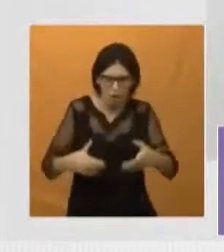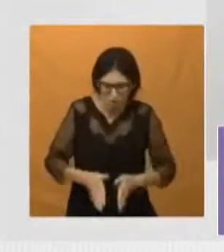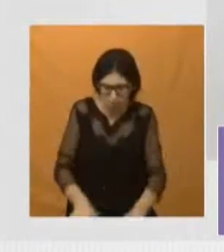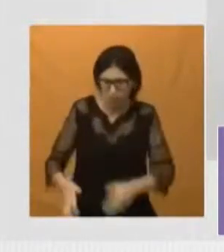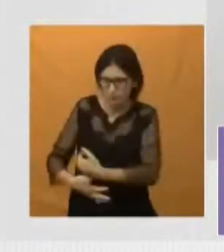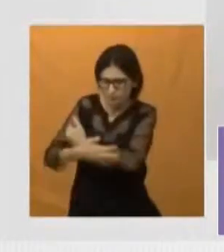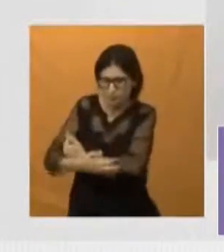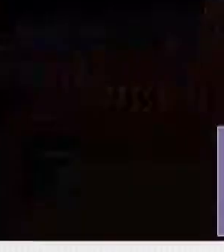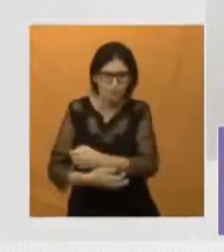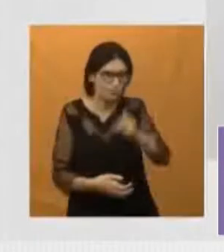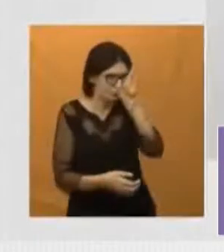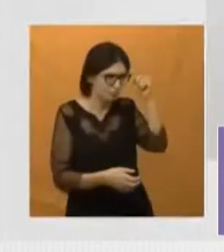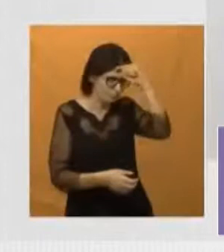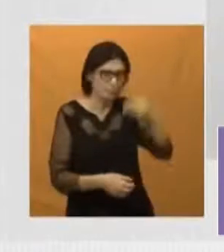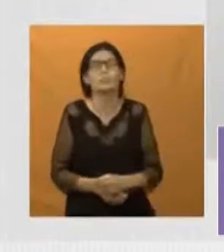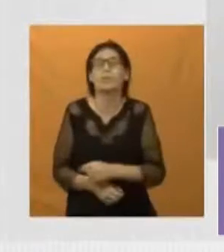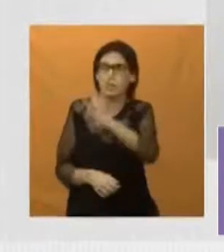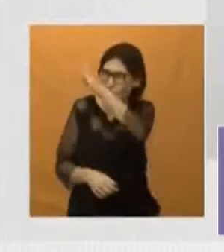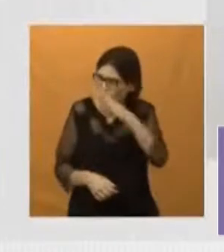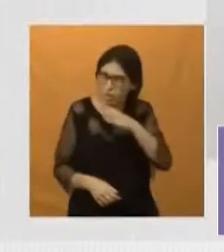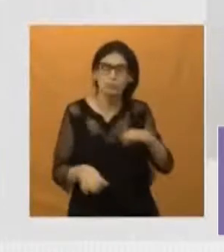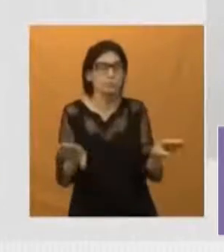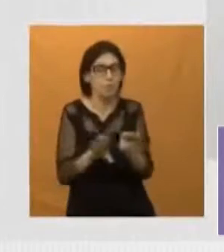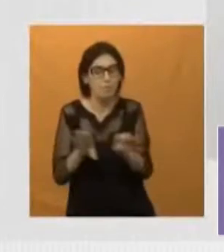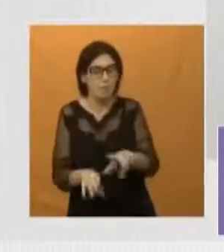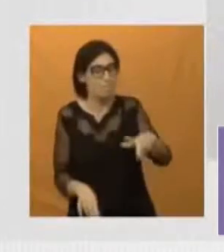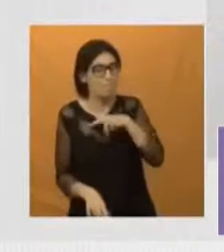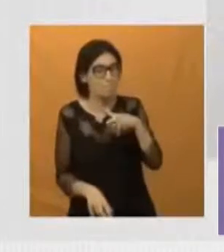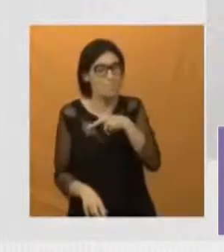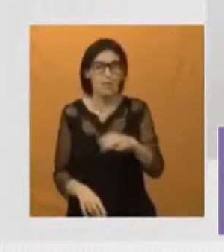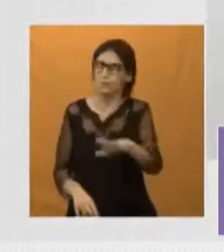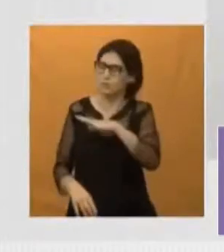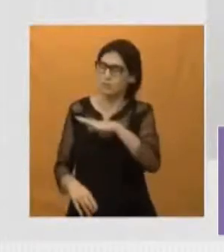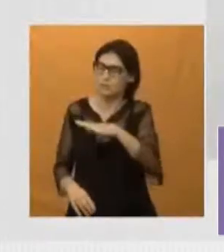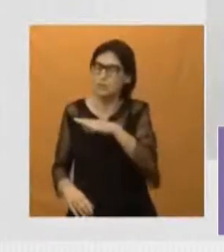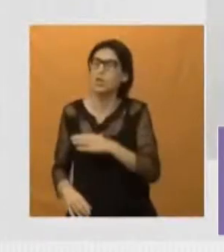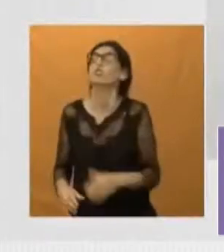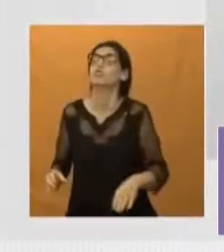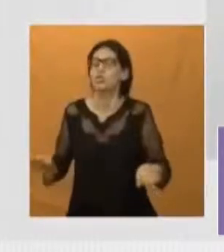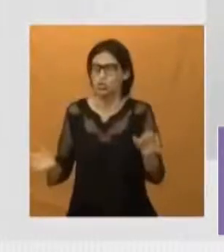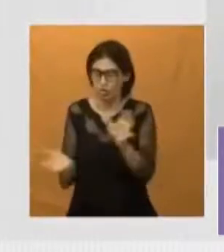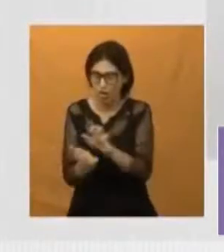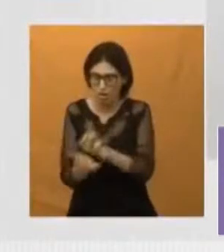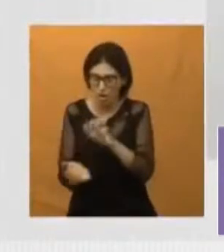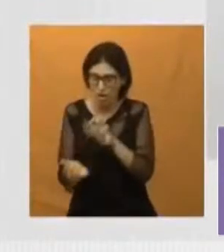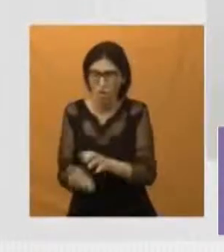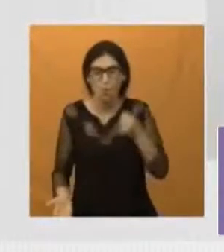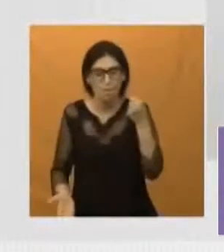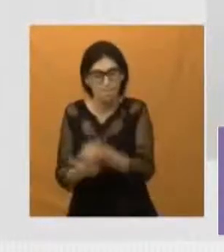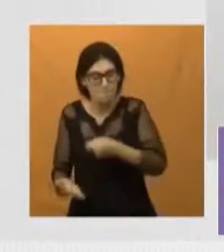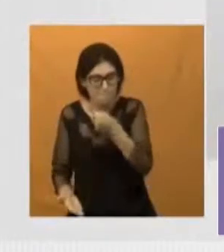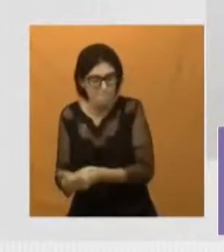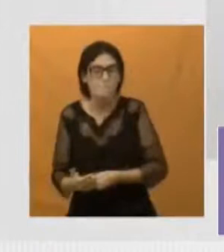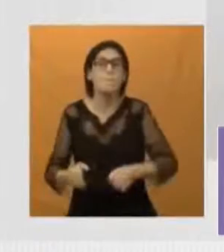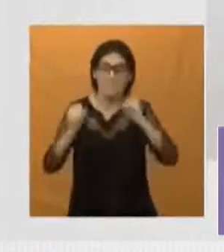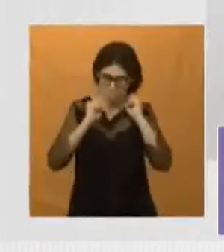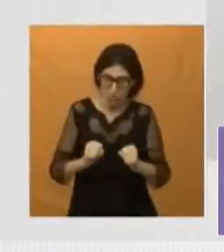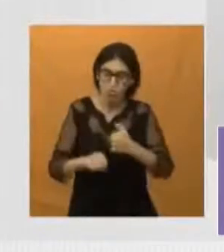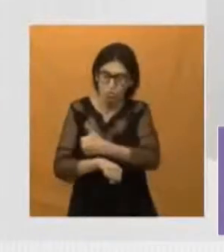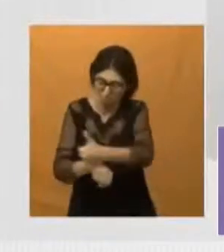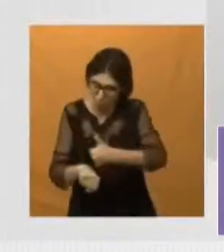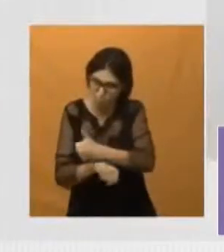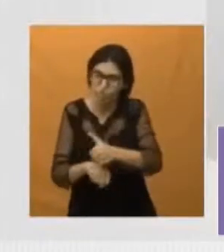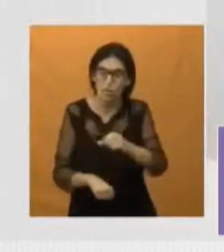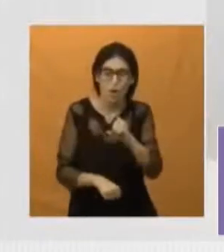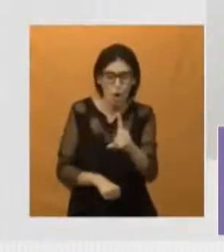estabelecimentos hospitalares congêneres, da rede pública e privada do município de Jacareí, ficam obrigados a permitir a presença de doulas durante todo o